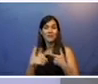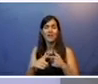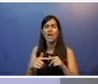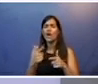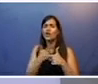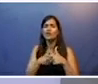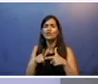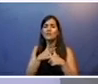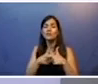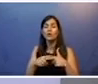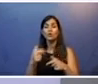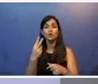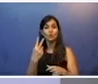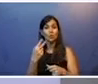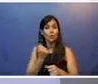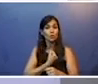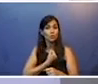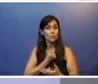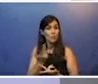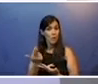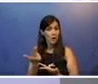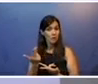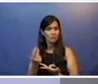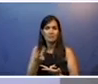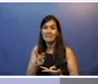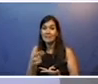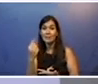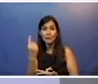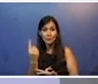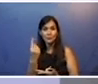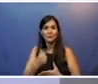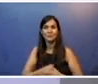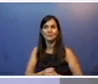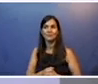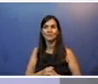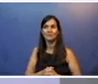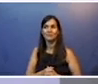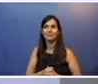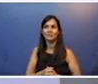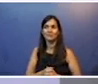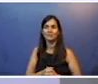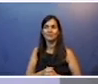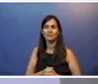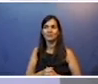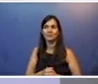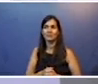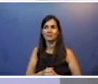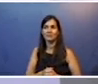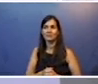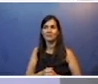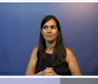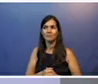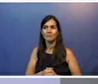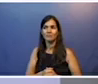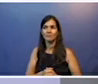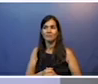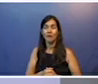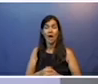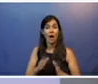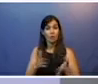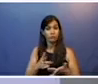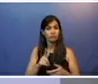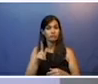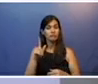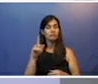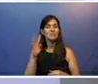números iguais. Sempre vai dar 1. Né? Agora, tangente de 60 vai